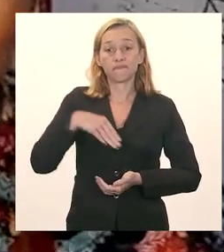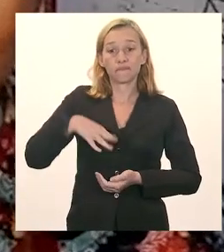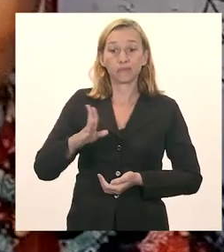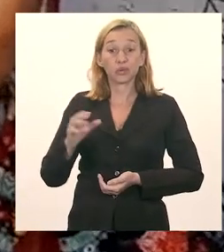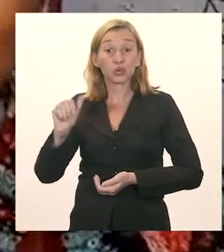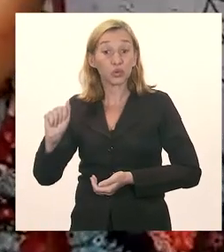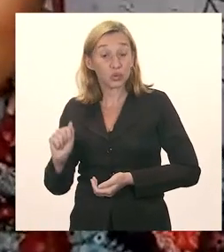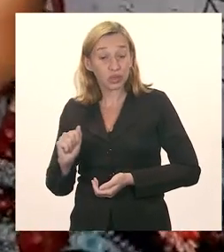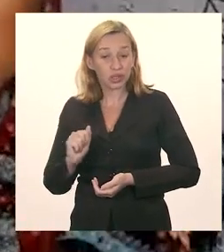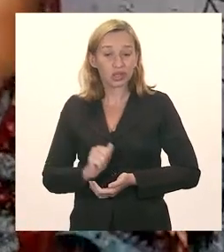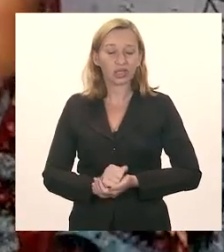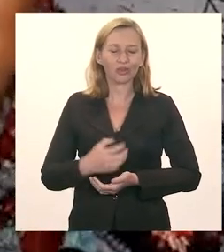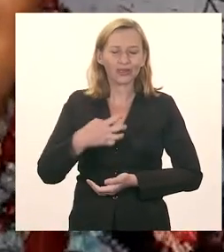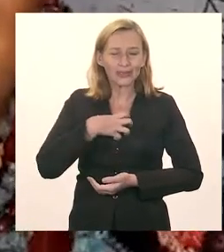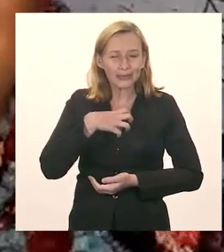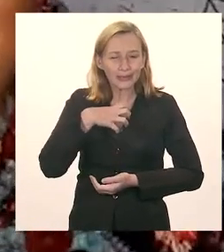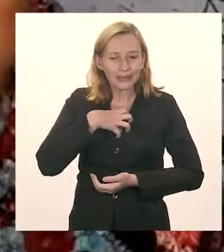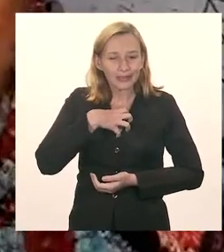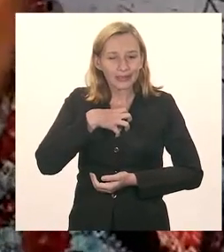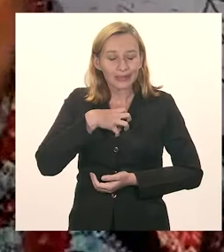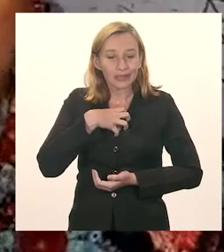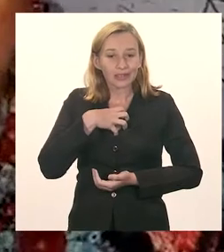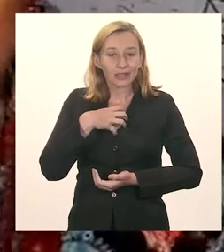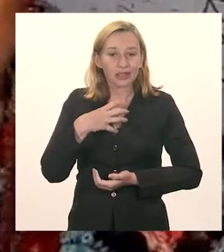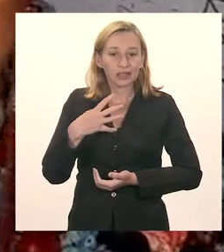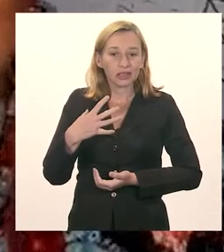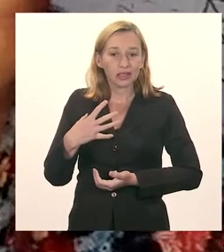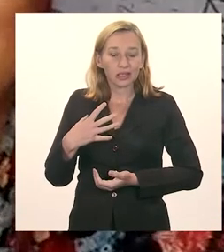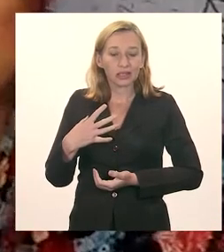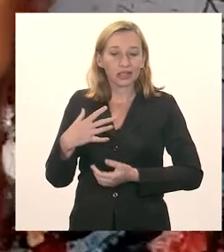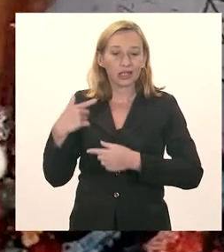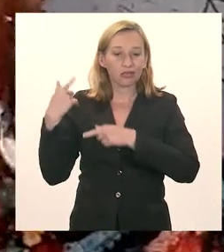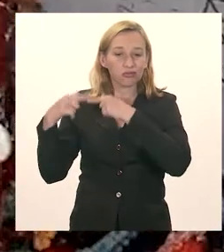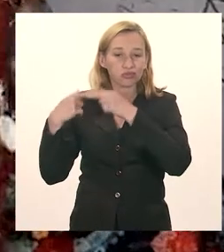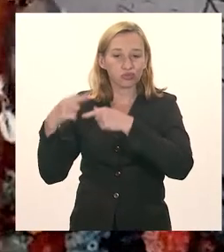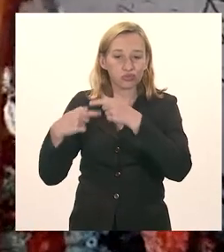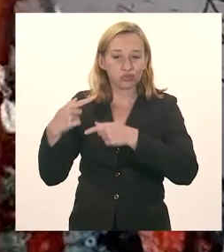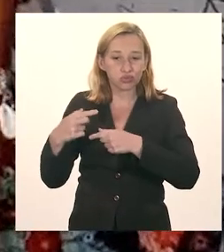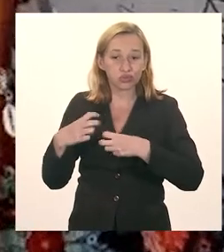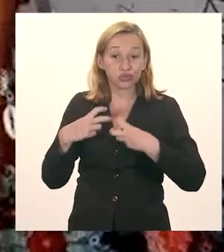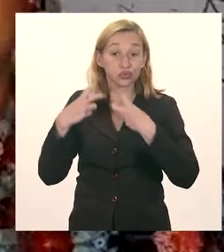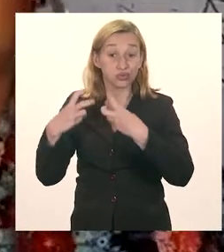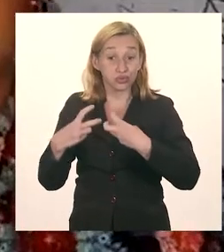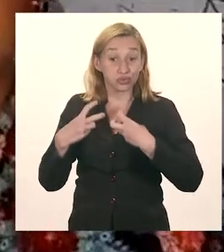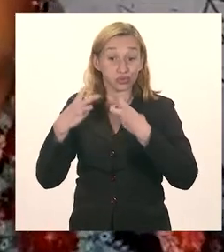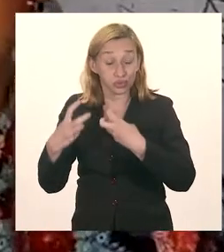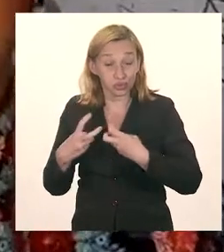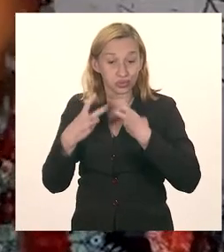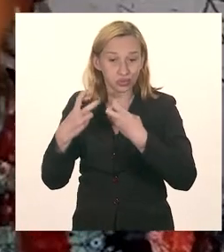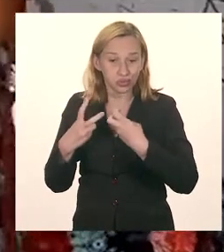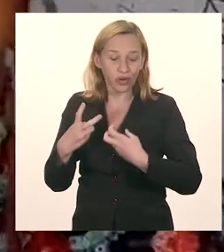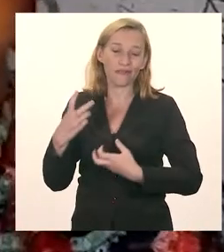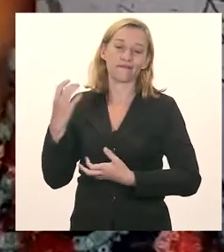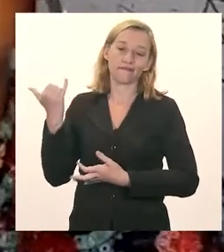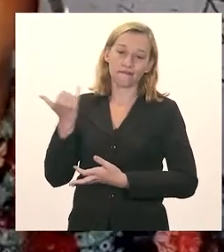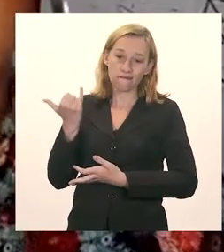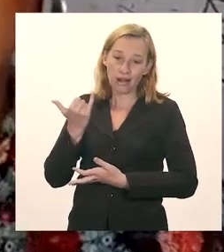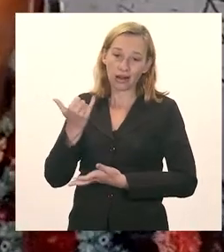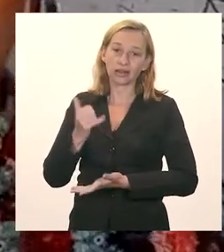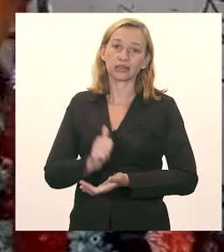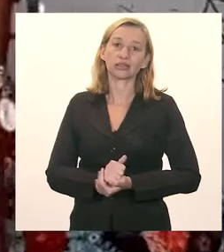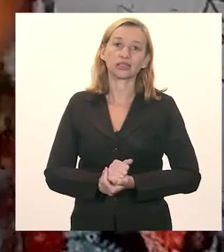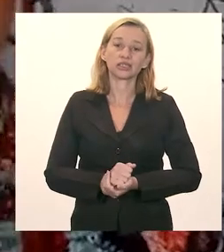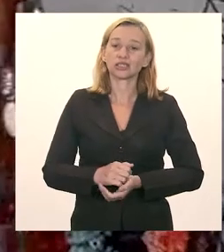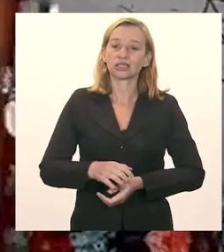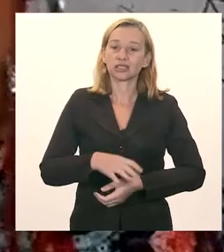na Muçuca, no quilombo, que eu senti, né, essa coisa da minha ancestralidade gritando, assim, minhas raízes falando.